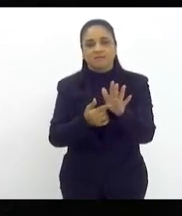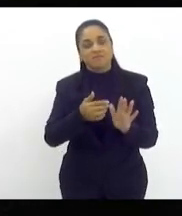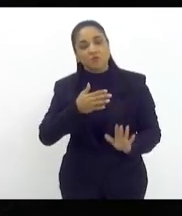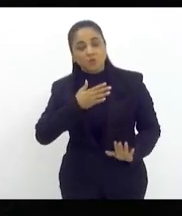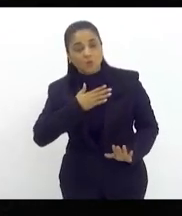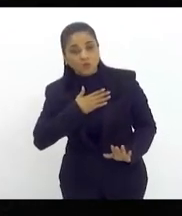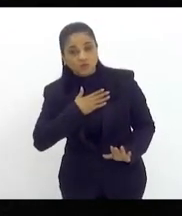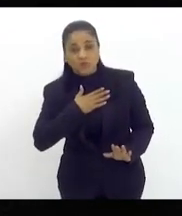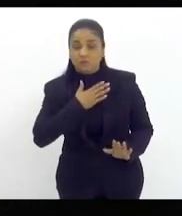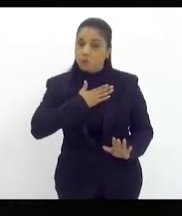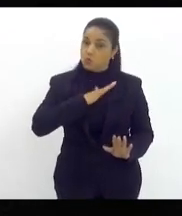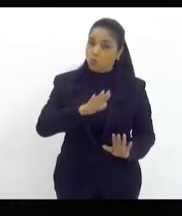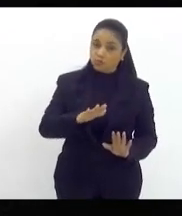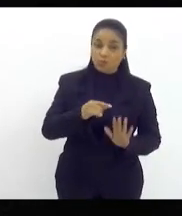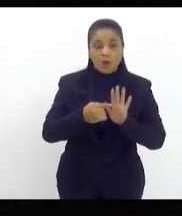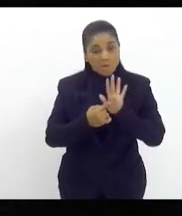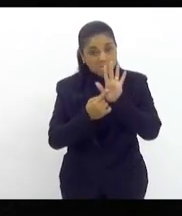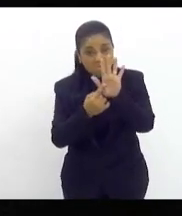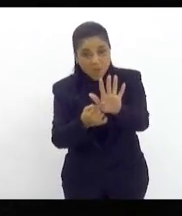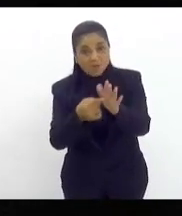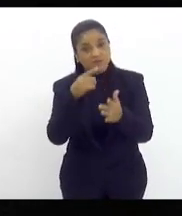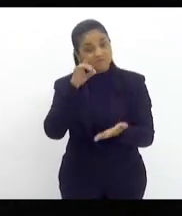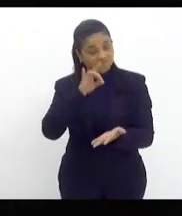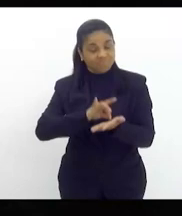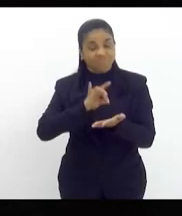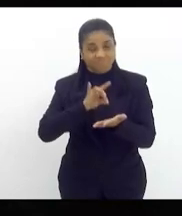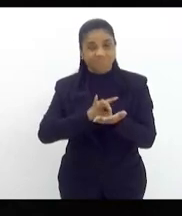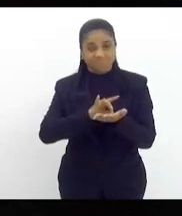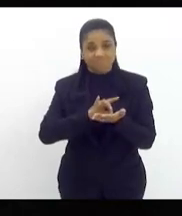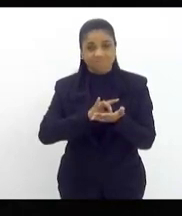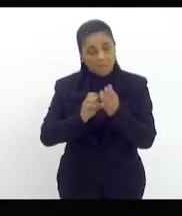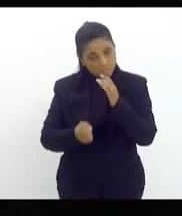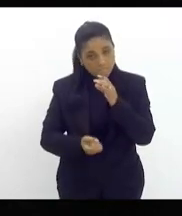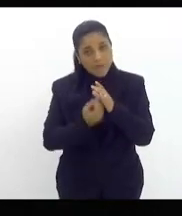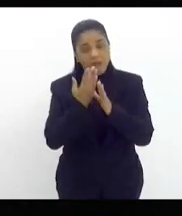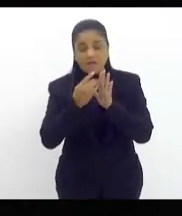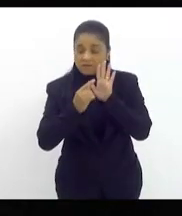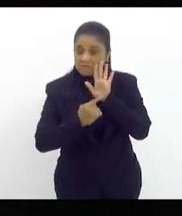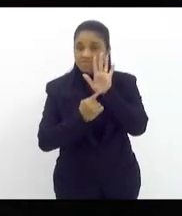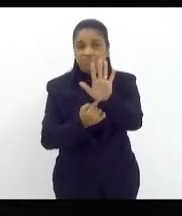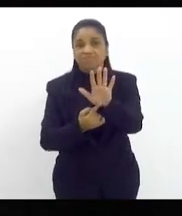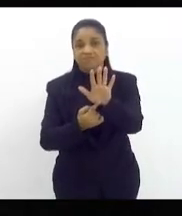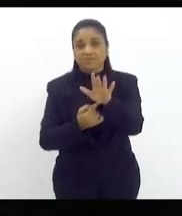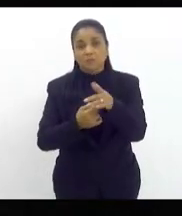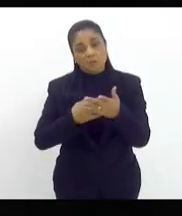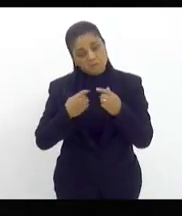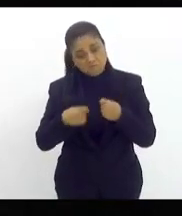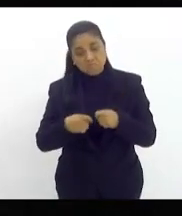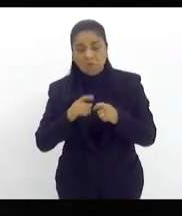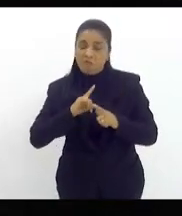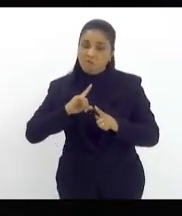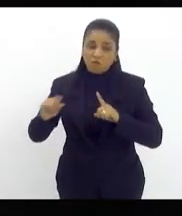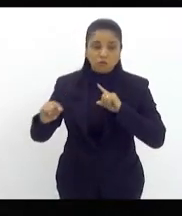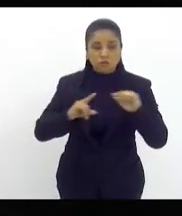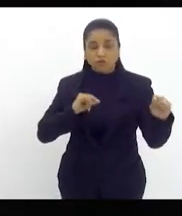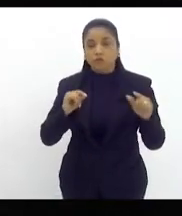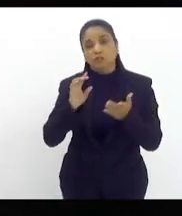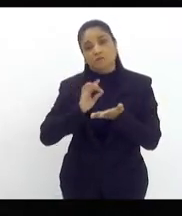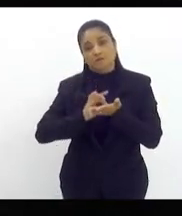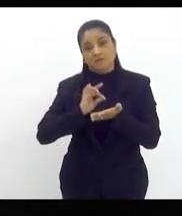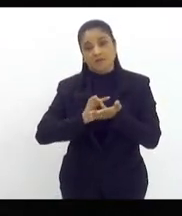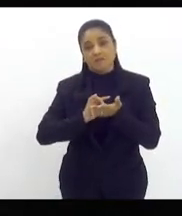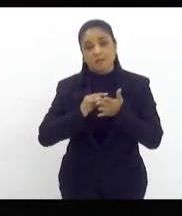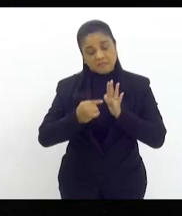a gente pode ter até mesmo querer fugir da realidade e da verdade mas elas sempre se